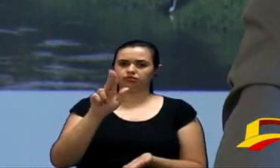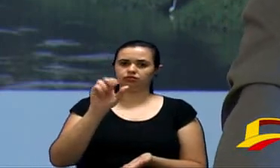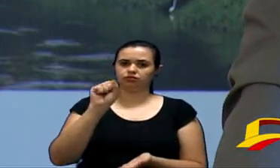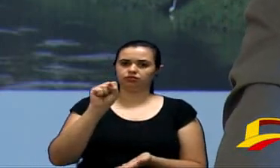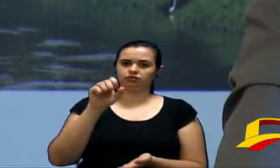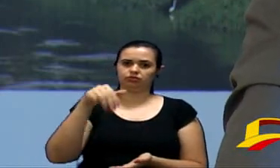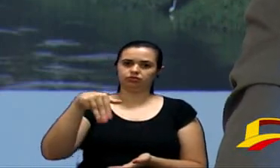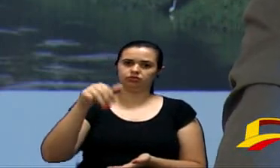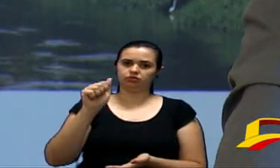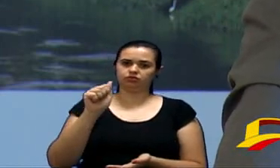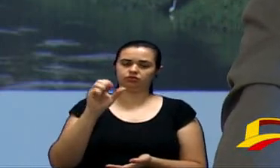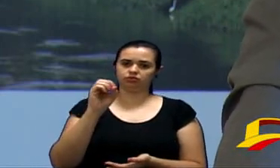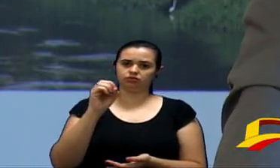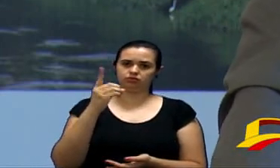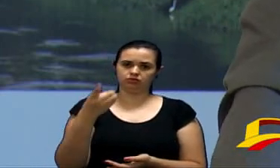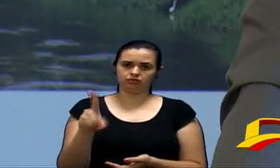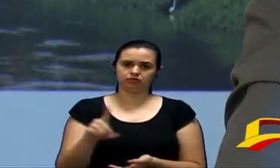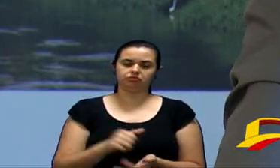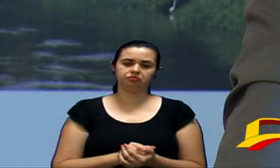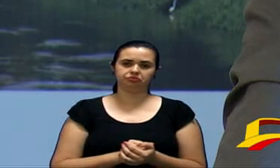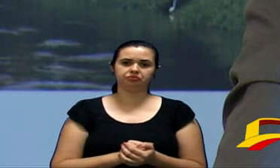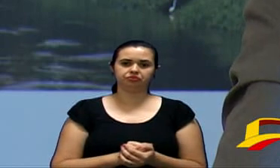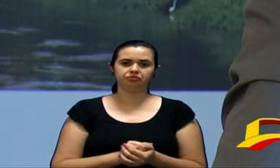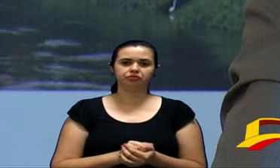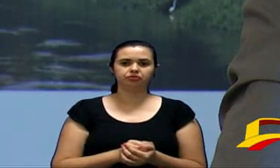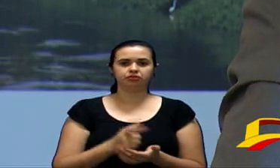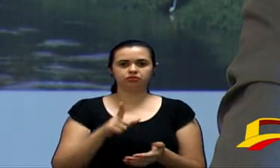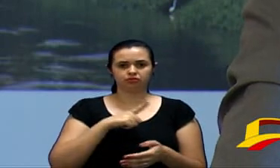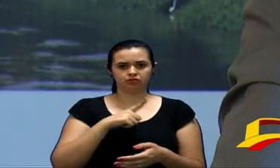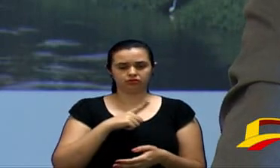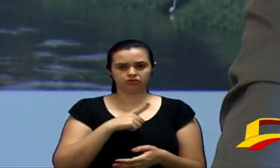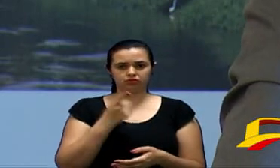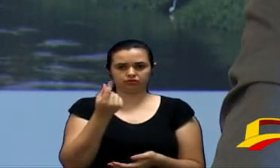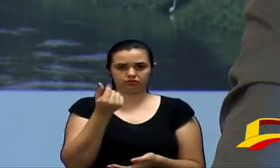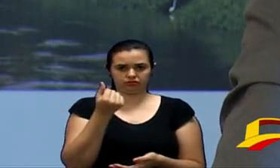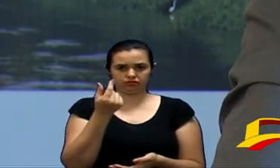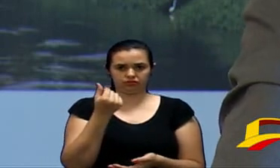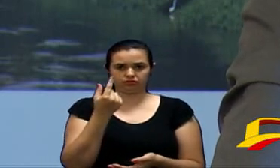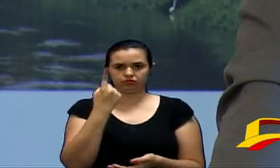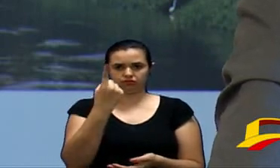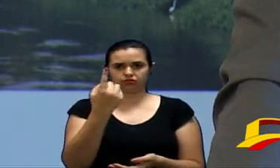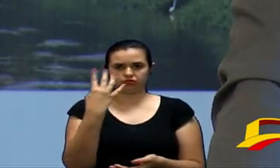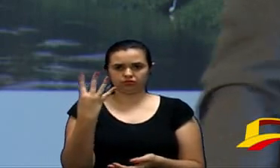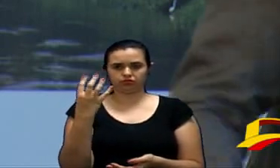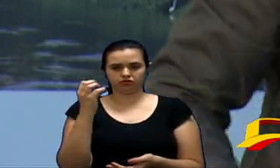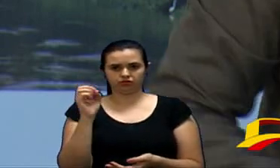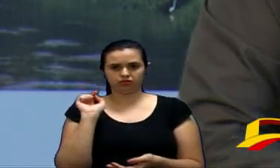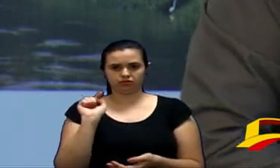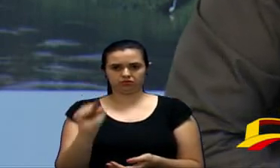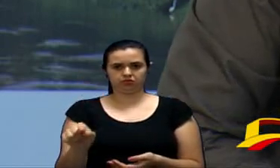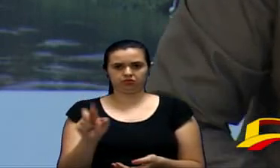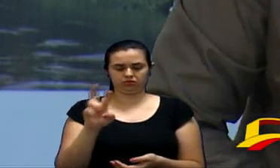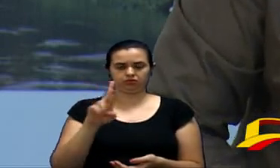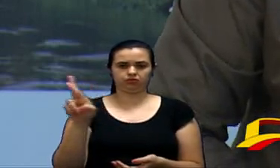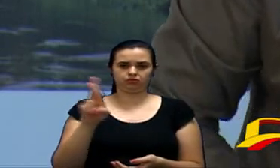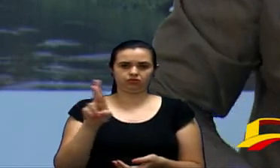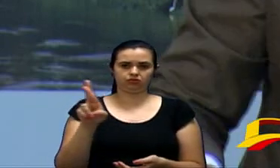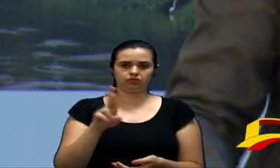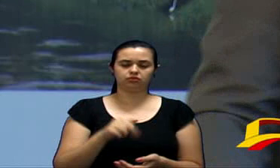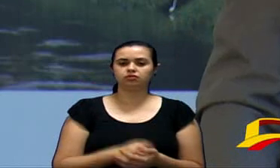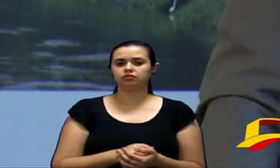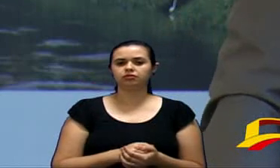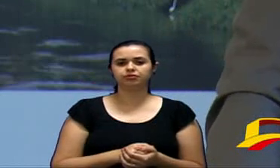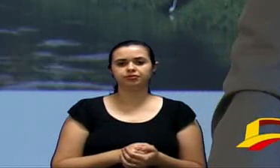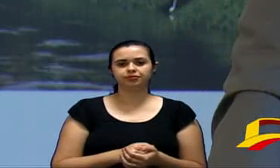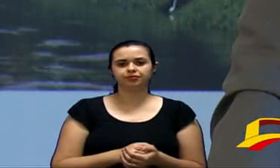justificativa, como o João, o líder do governo, falou, existe o valor de repasse de R$140 mil, que não estava mês, que não estava